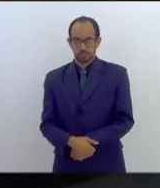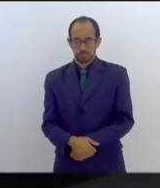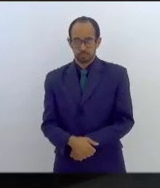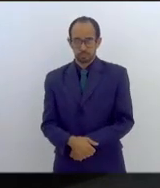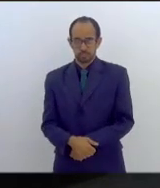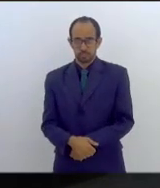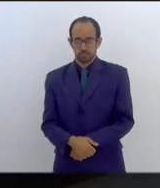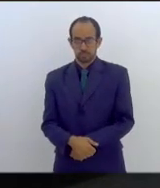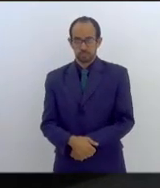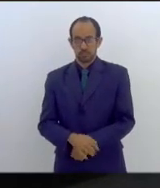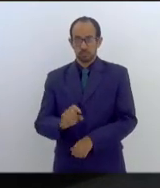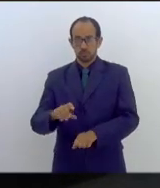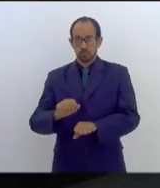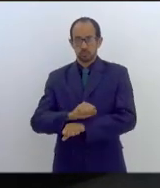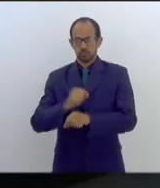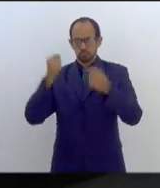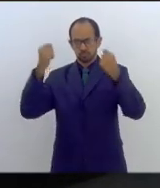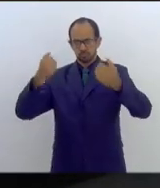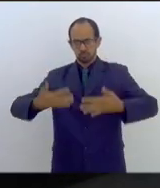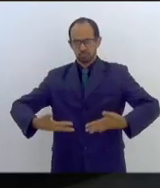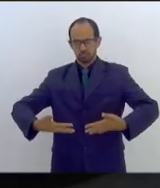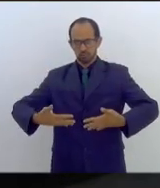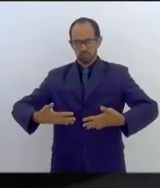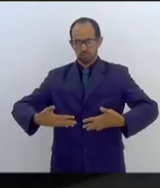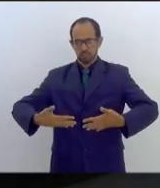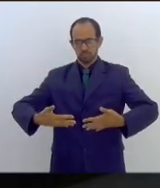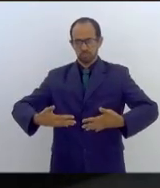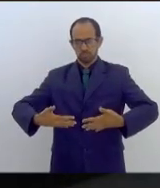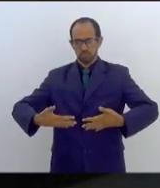é só um esclarecimento, presidente.